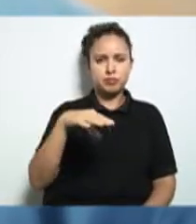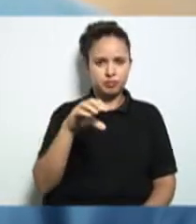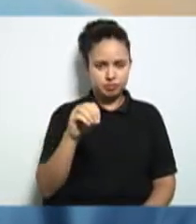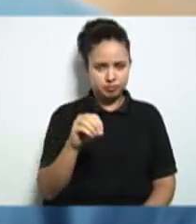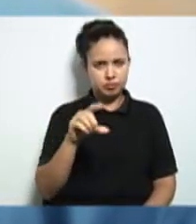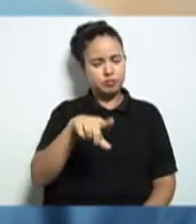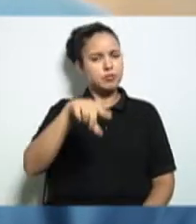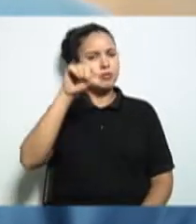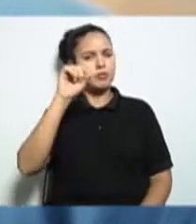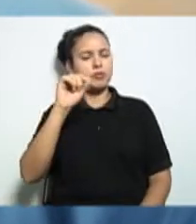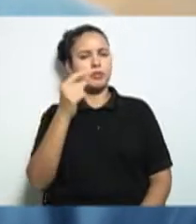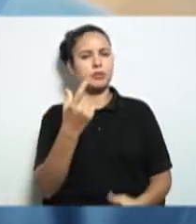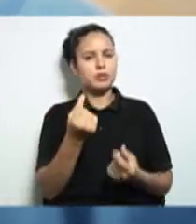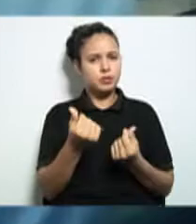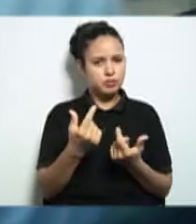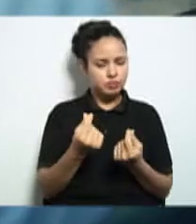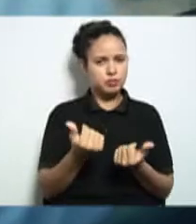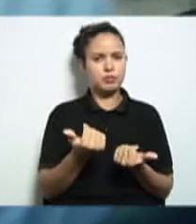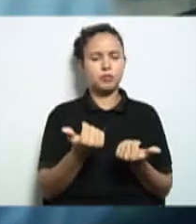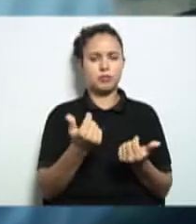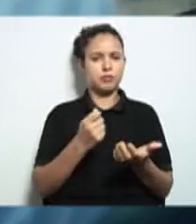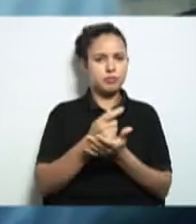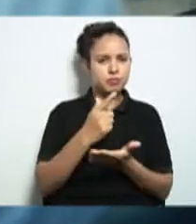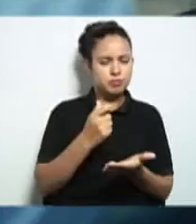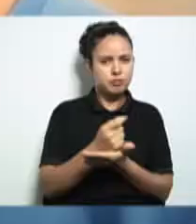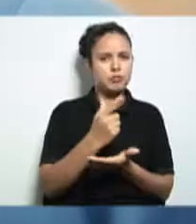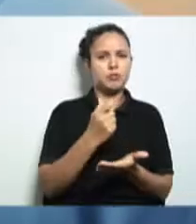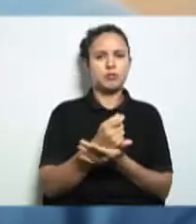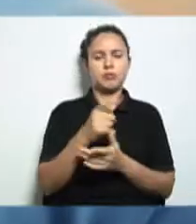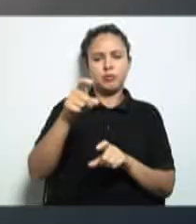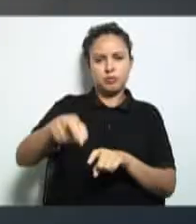consumo, financeira ou agropecuária? Seria de consumo.